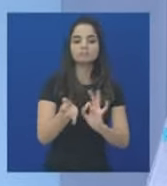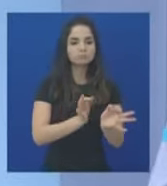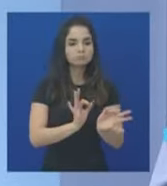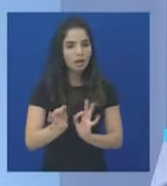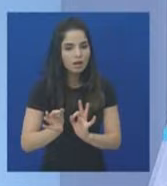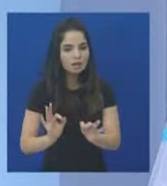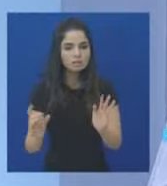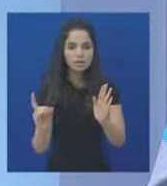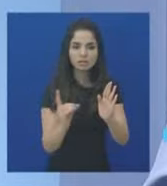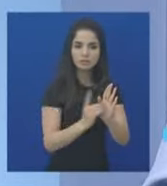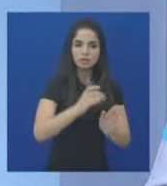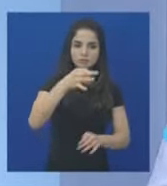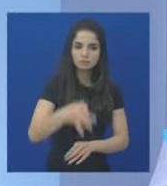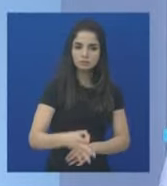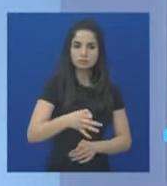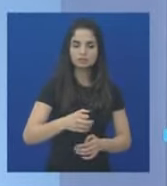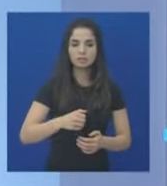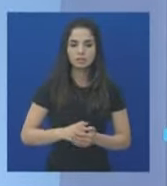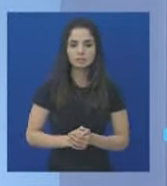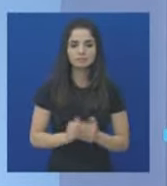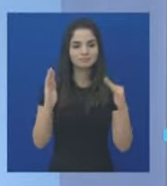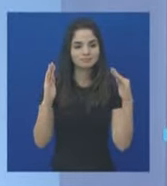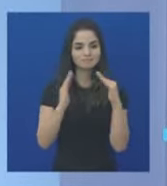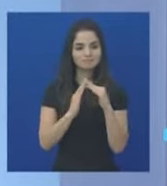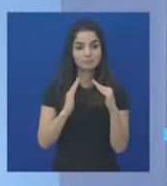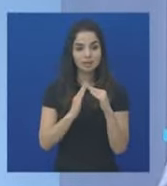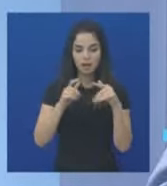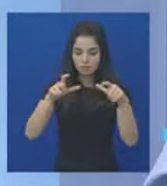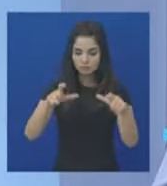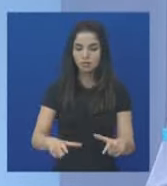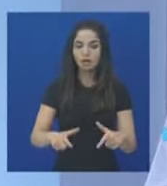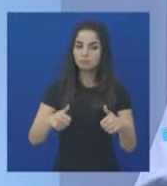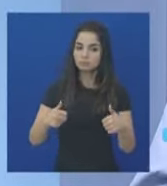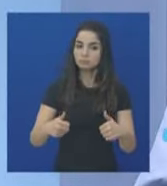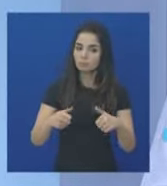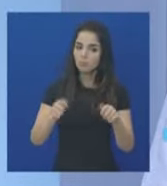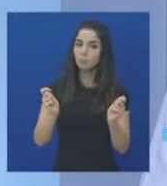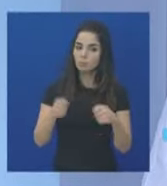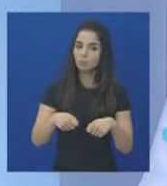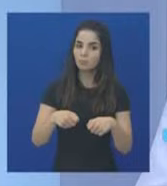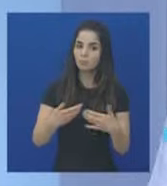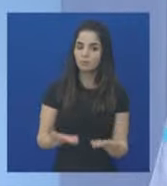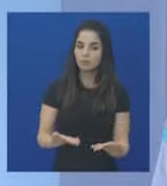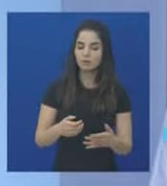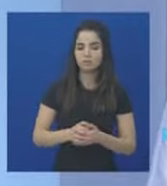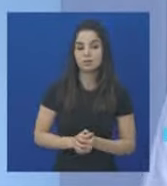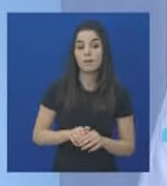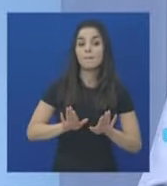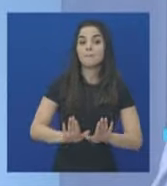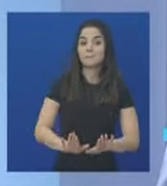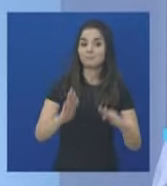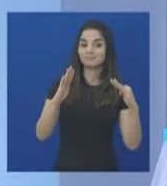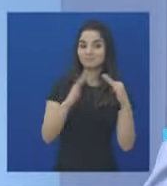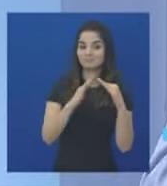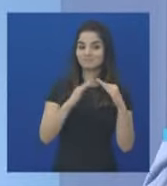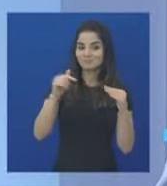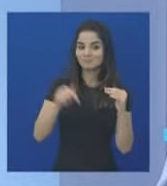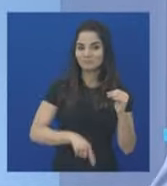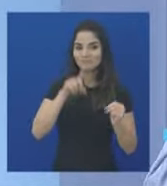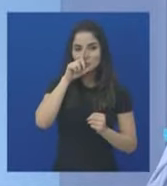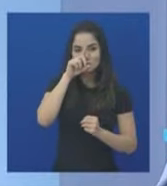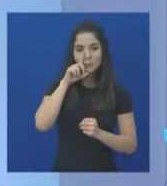principalmente daquelas casas que não estão em área de risco. Aquelas casas, aquelas propriedades que estão em área de risco, vamos fazer